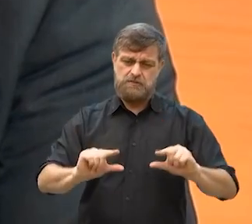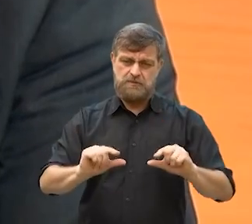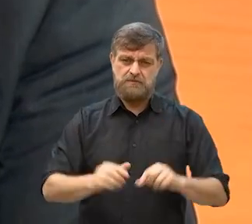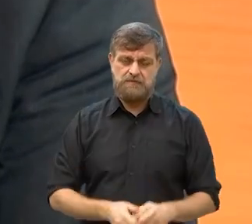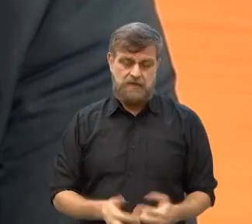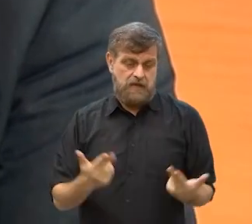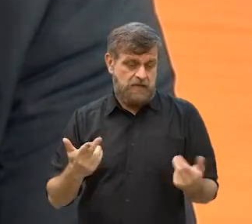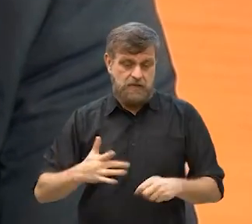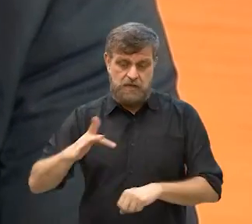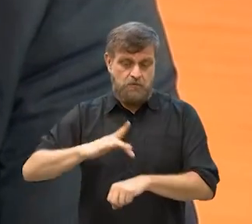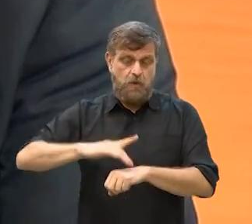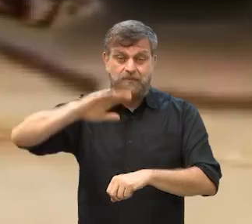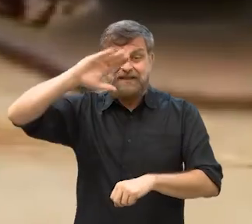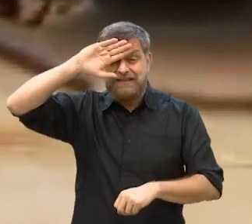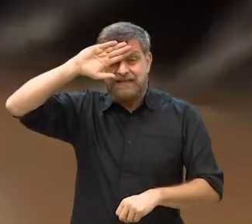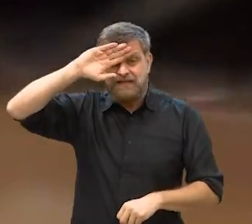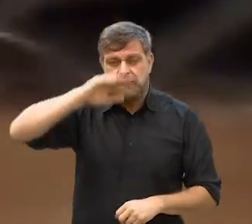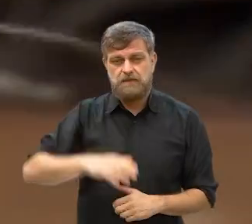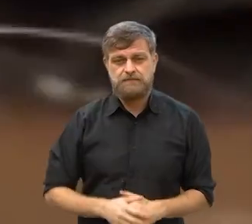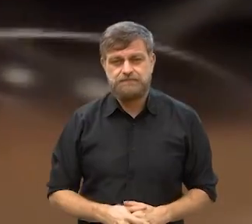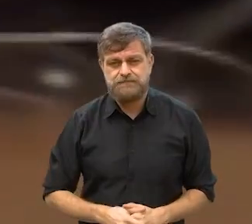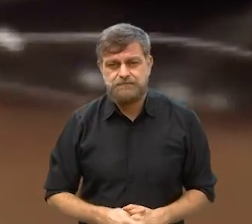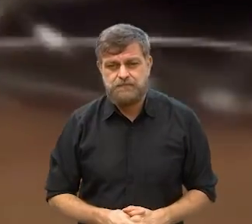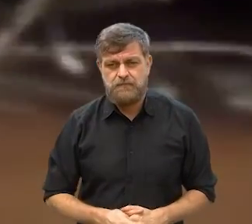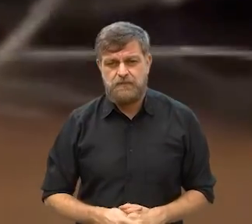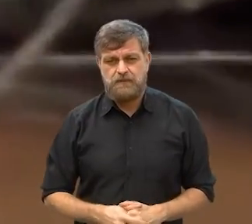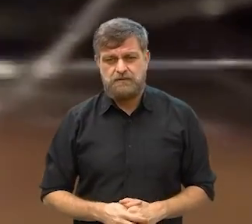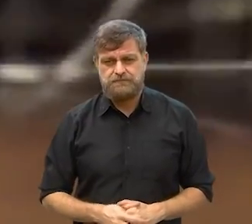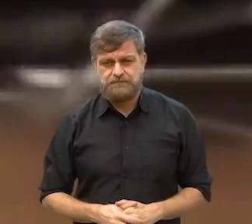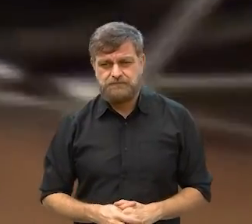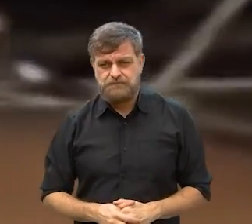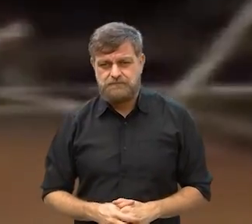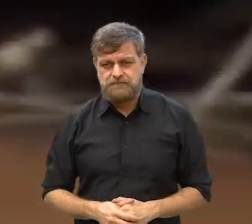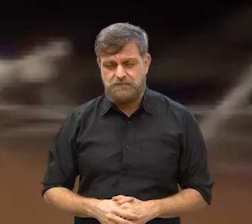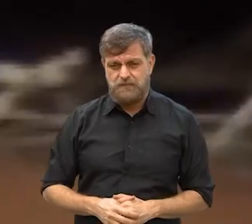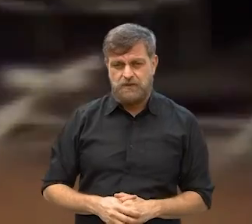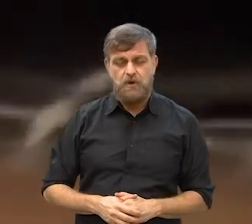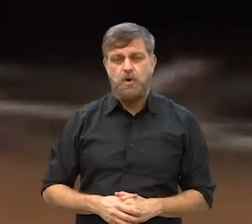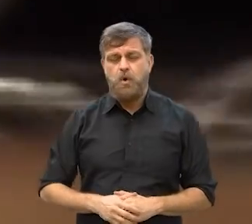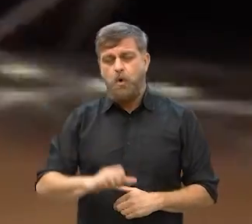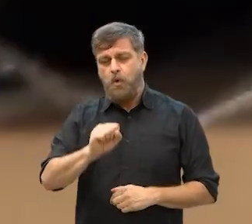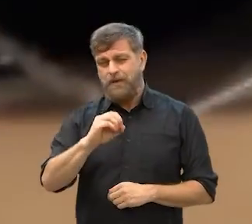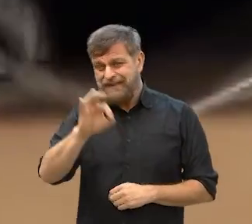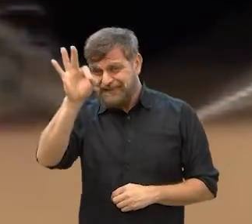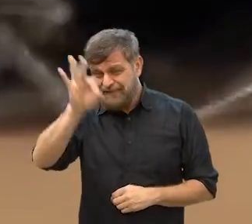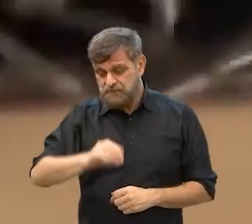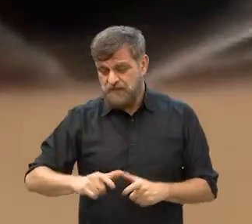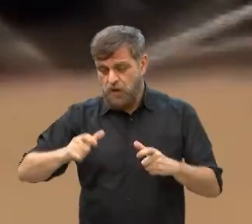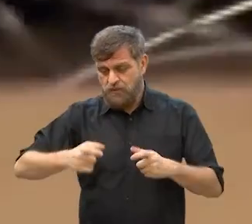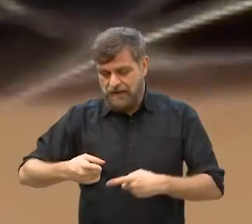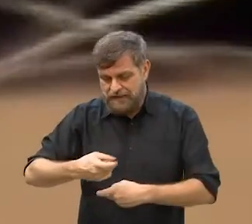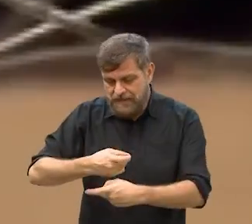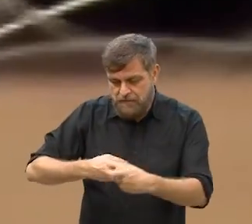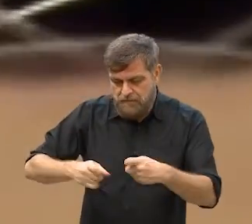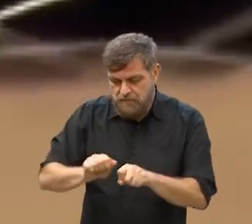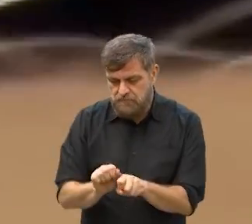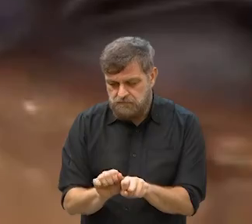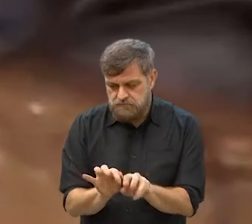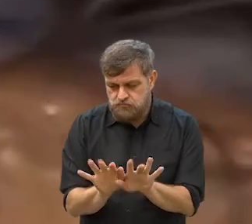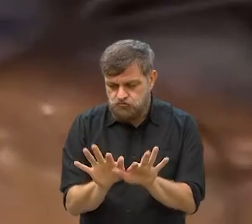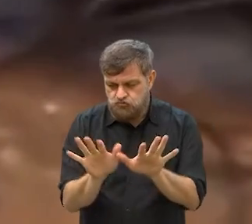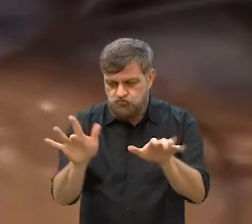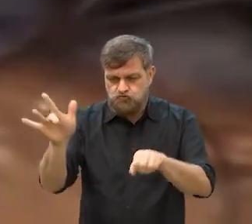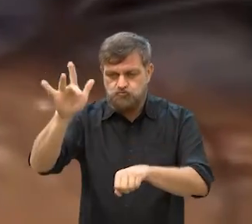caso da dengue, por exemplo. Né? A maior parte dos criadores, 80% dos criadores do mosquito da